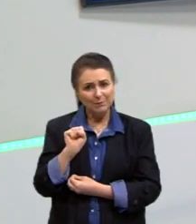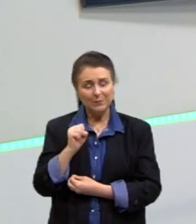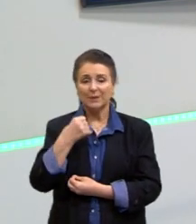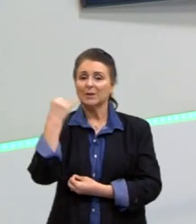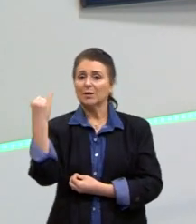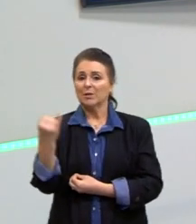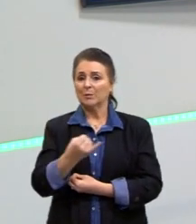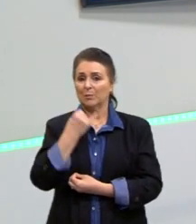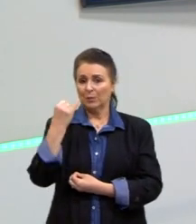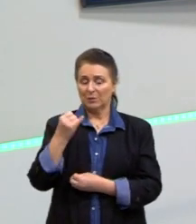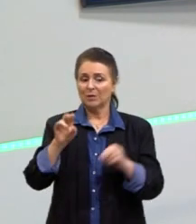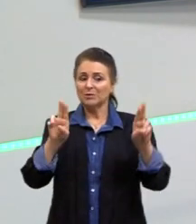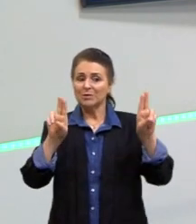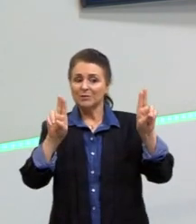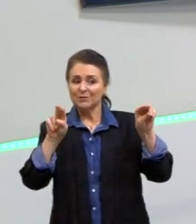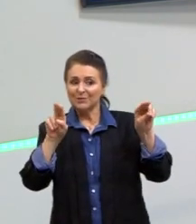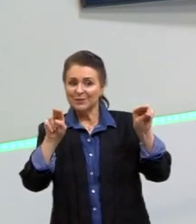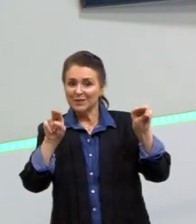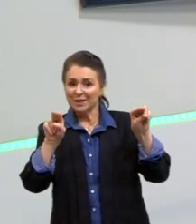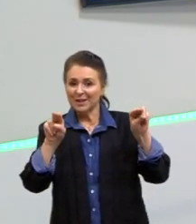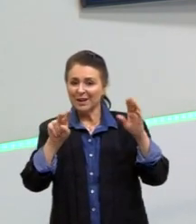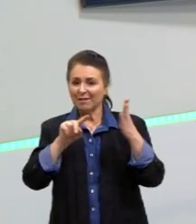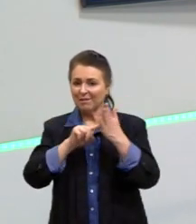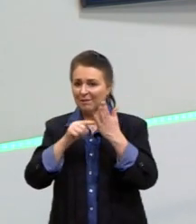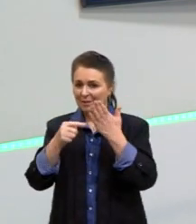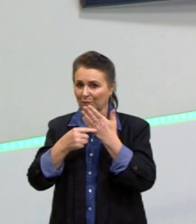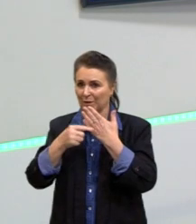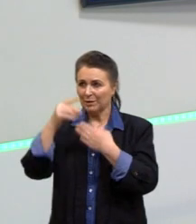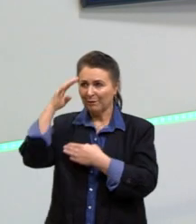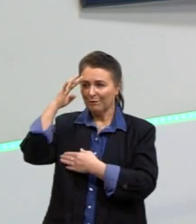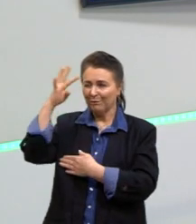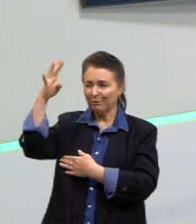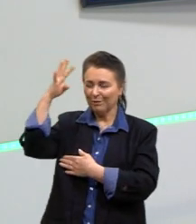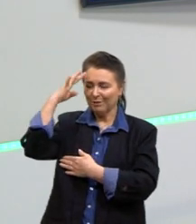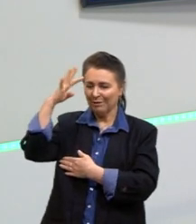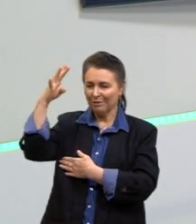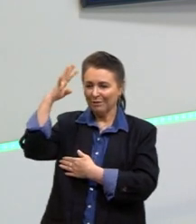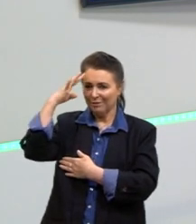essa, entre aspas, viagem aí pelos jornais para saber